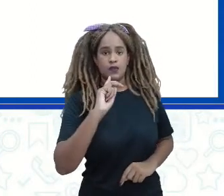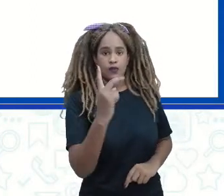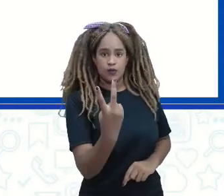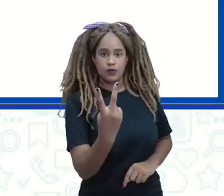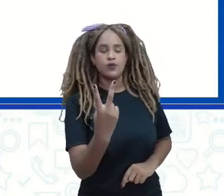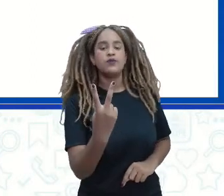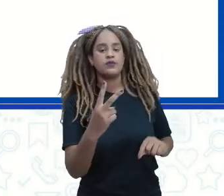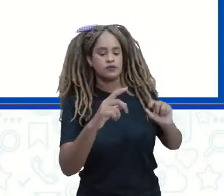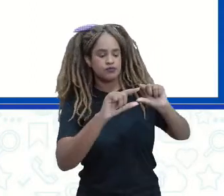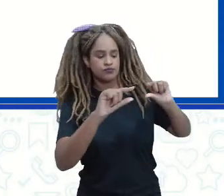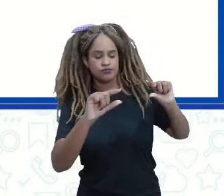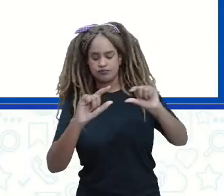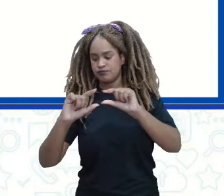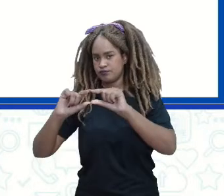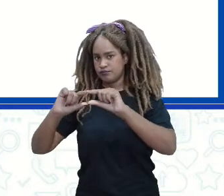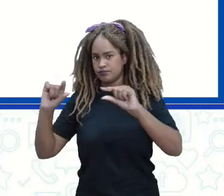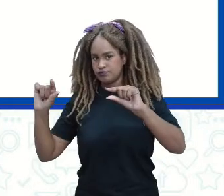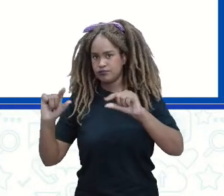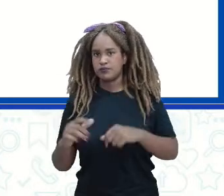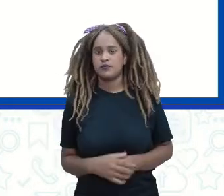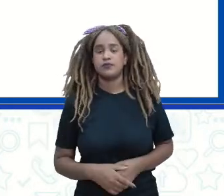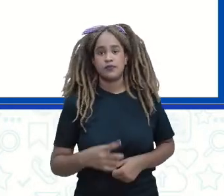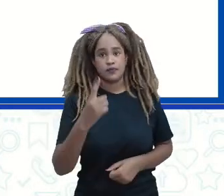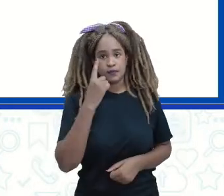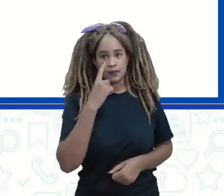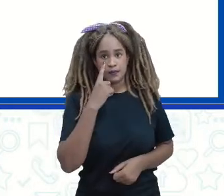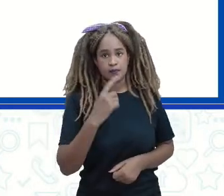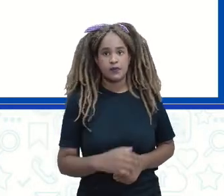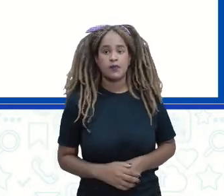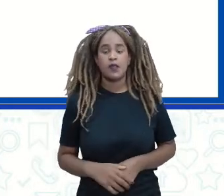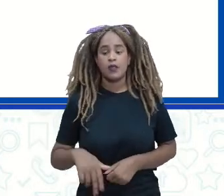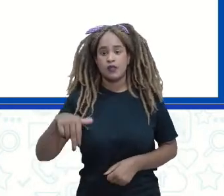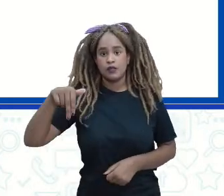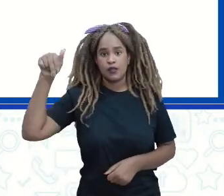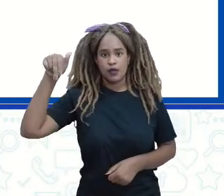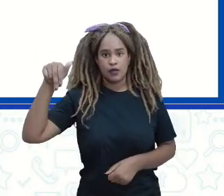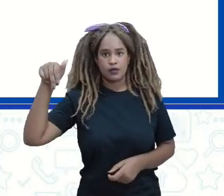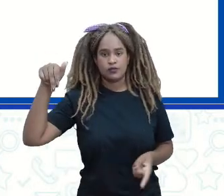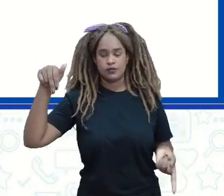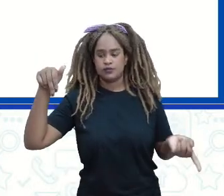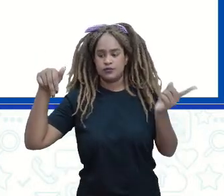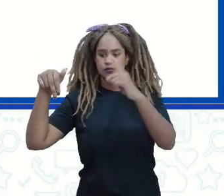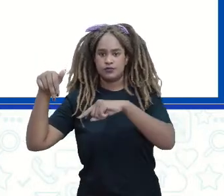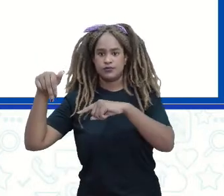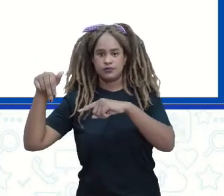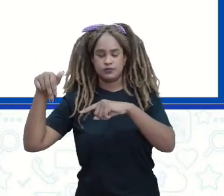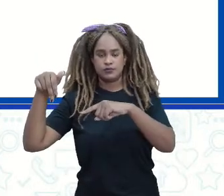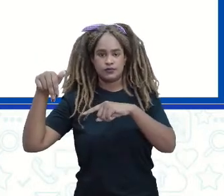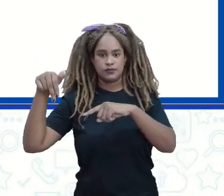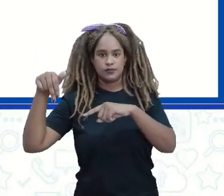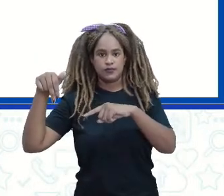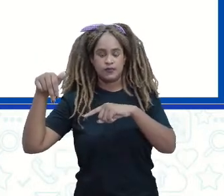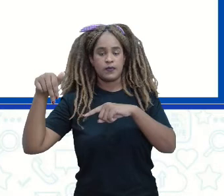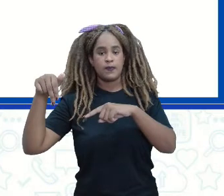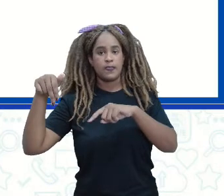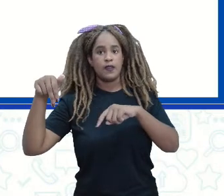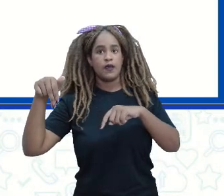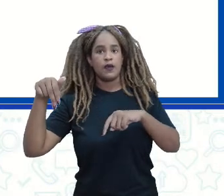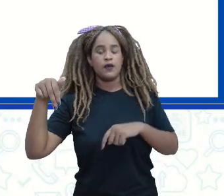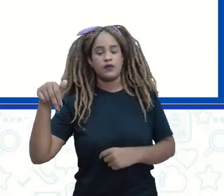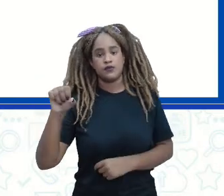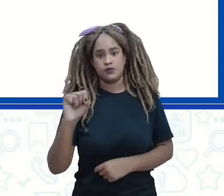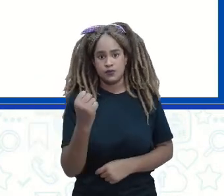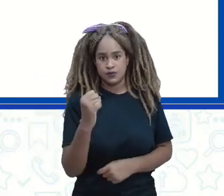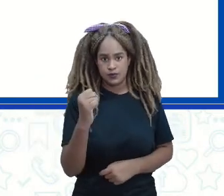né? E a extremidade norte de um está voltada para a extremidade sul do outro, né?